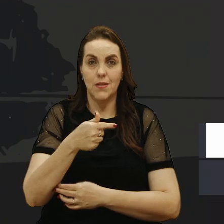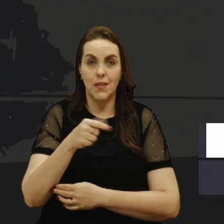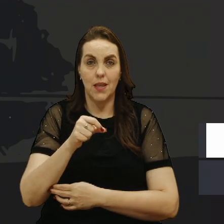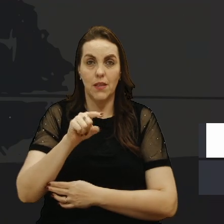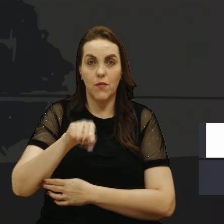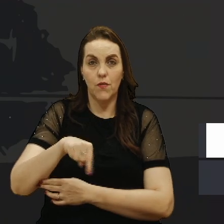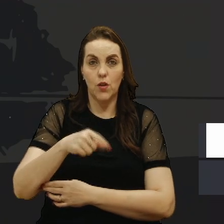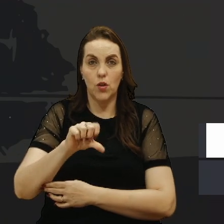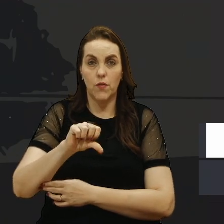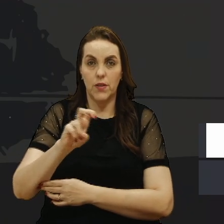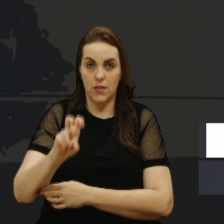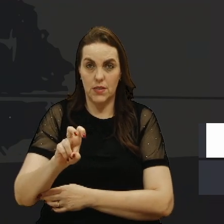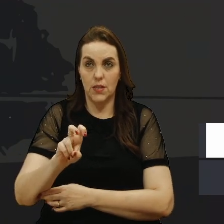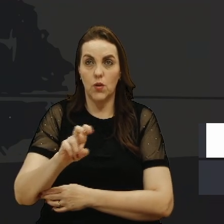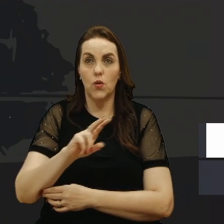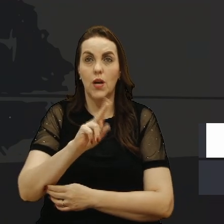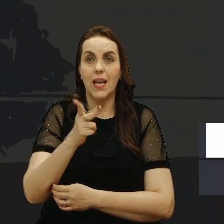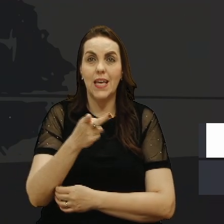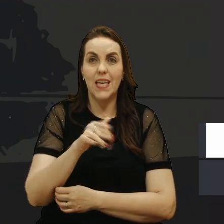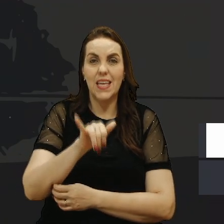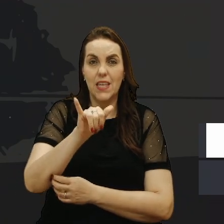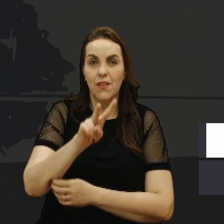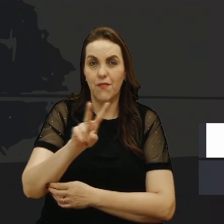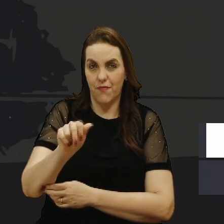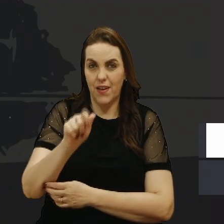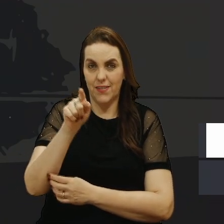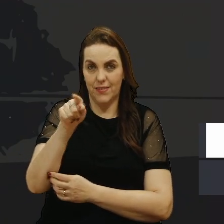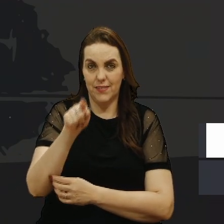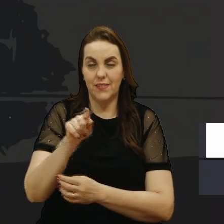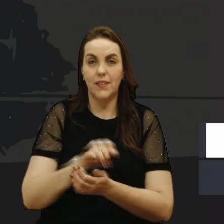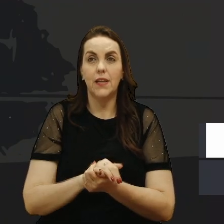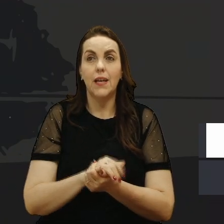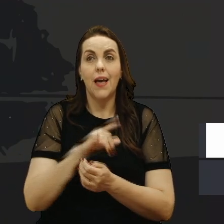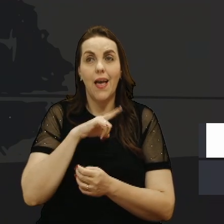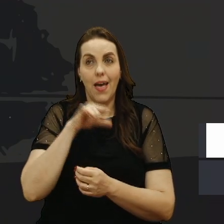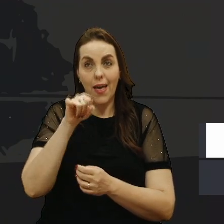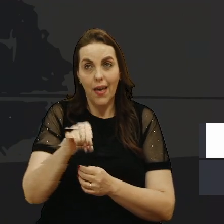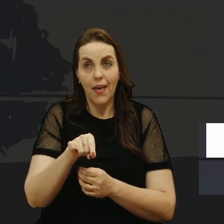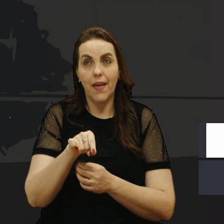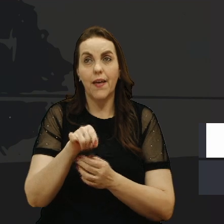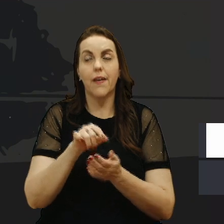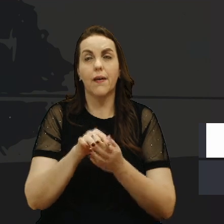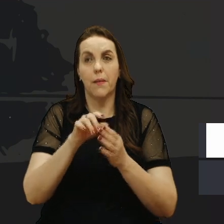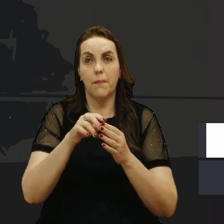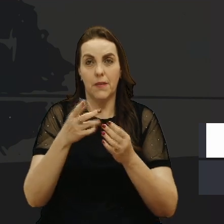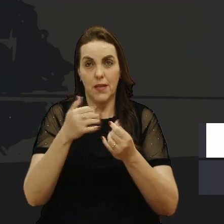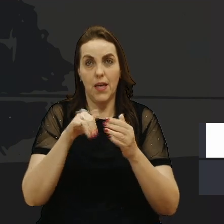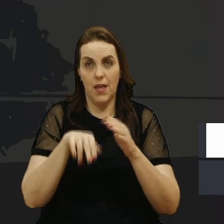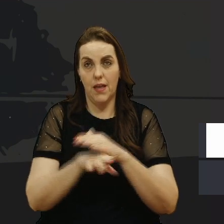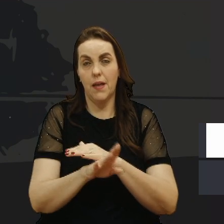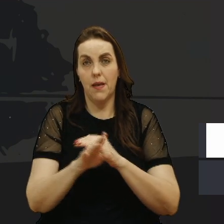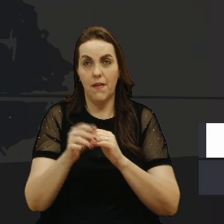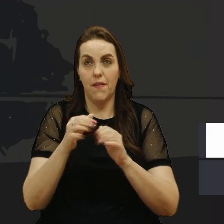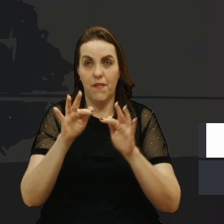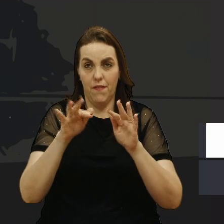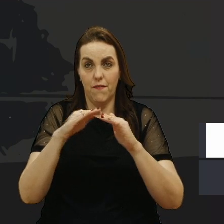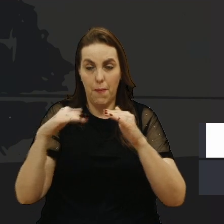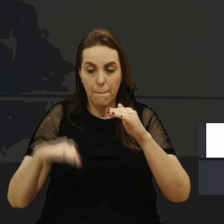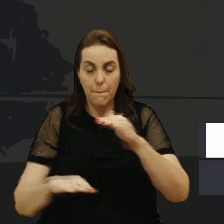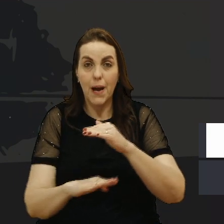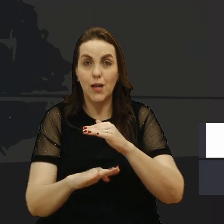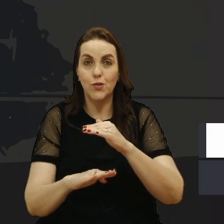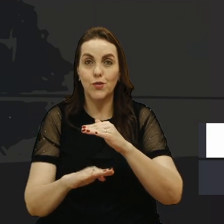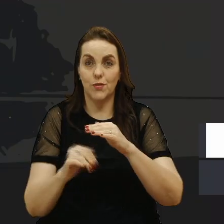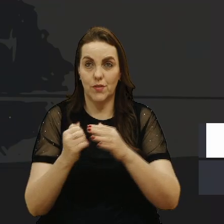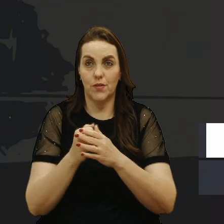70.95, o AIVA, o Amatana Iveco, ali vai ser construída uma passagem inferior. Pode passar, por favor. Que é a